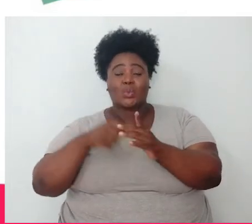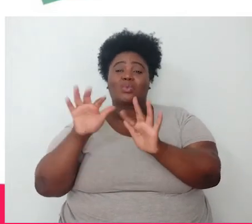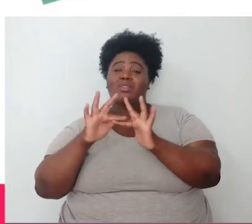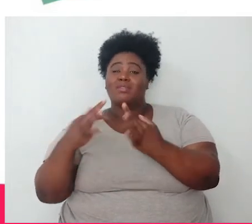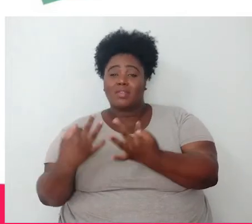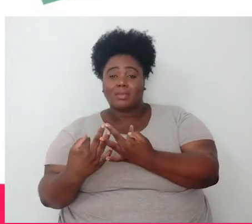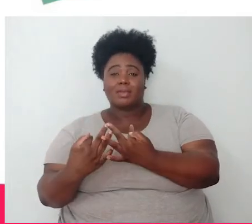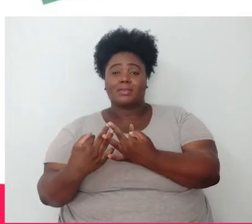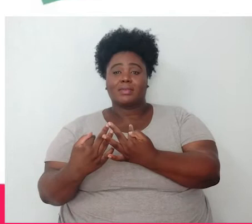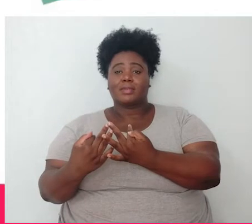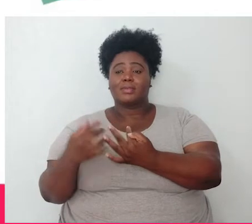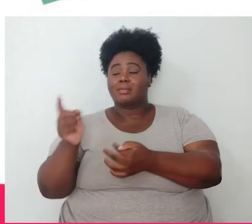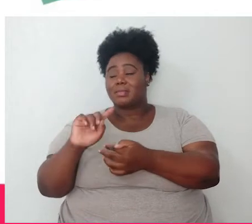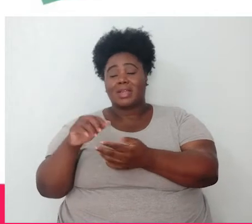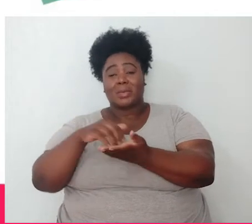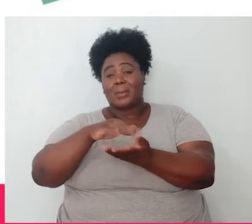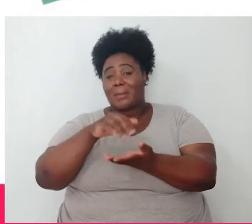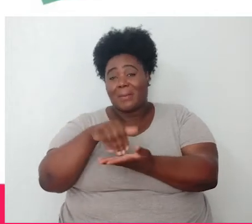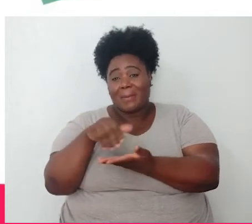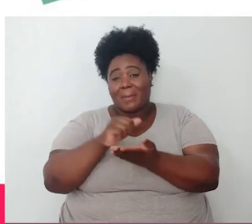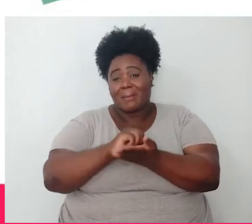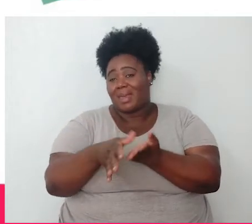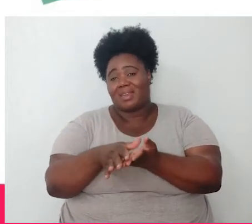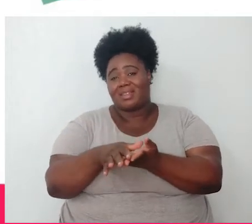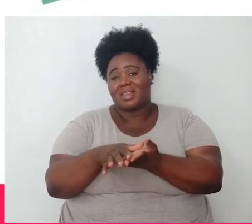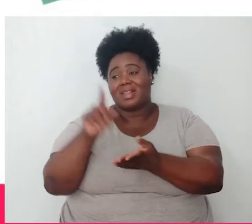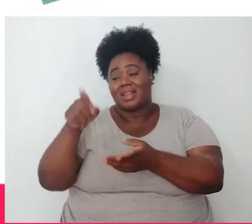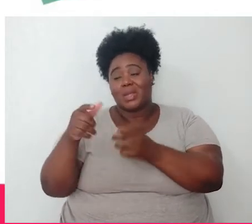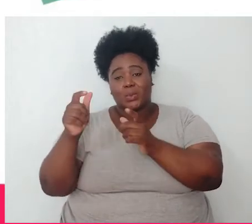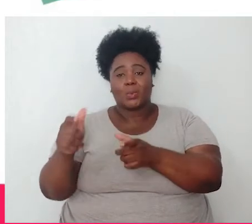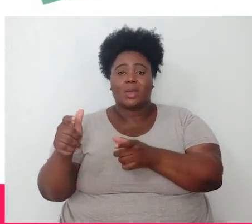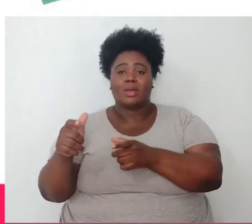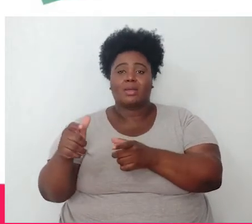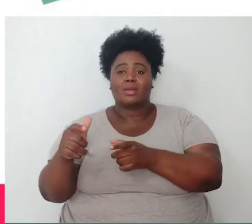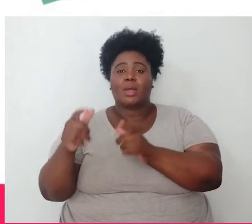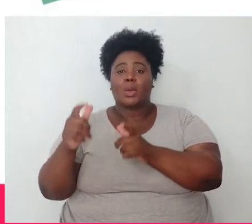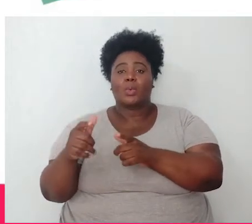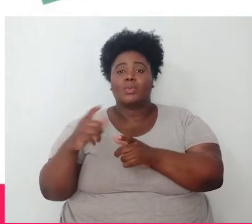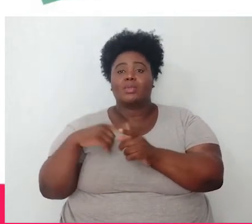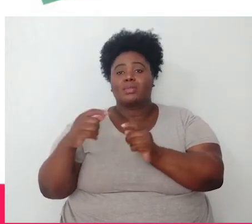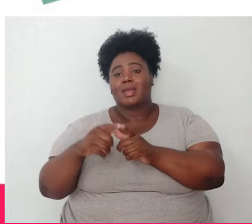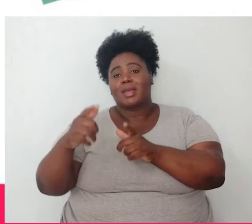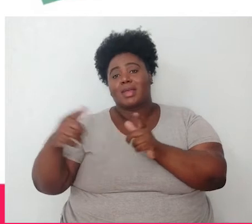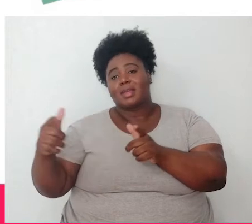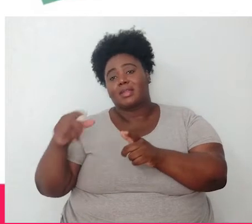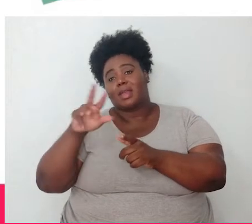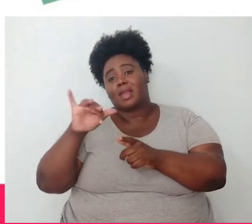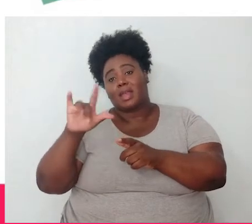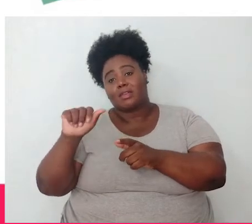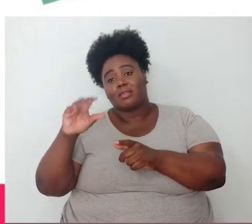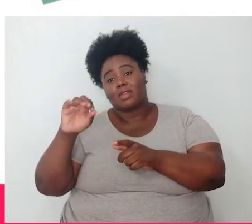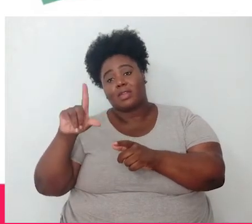famílias para não serem retiradas daquela localidade onde estava se expandindo a Vila